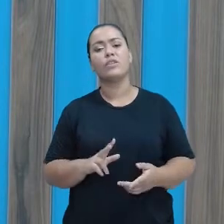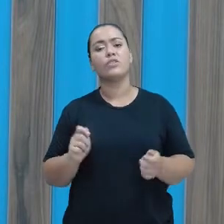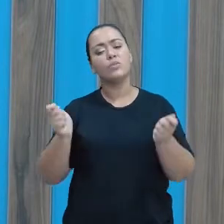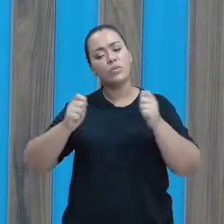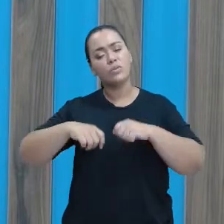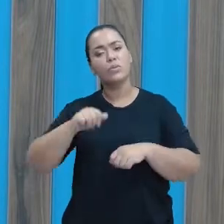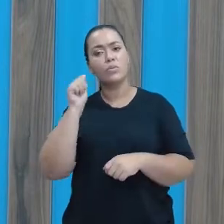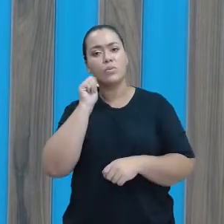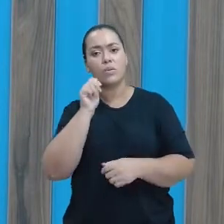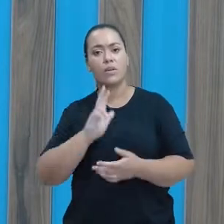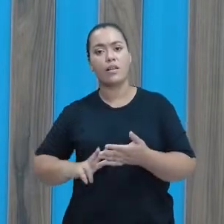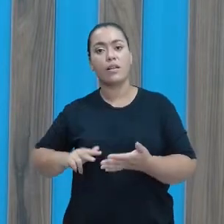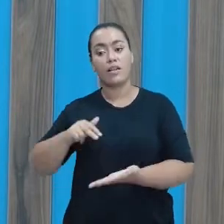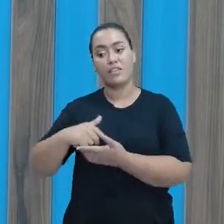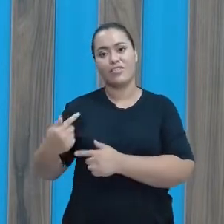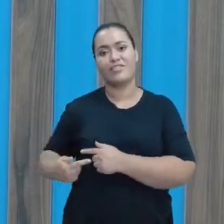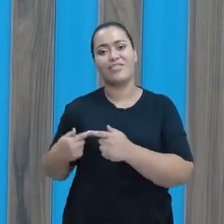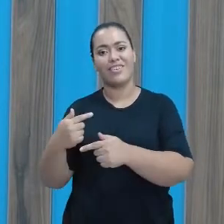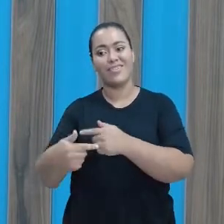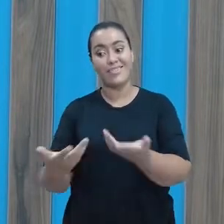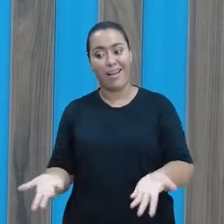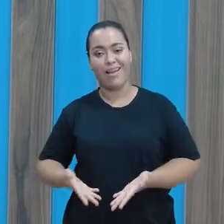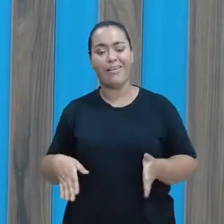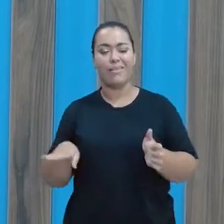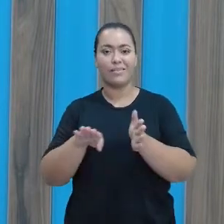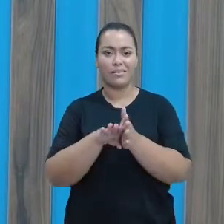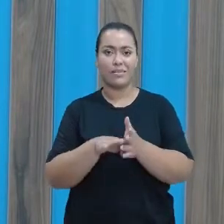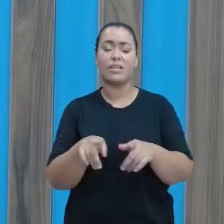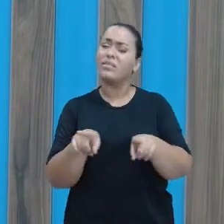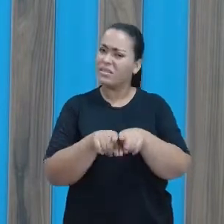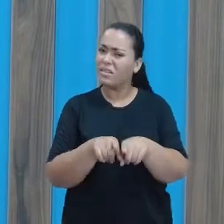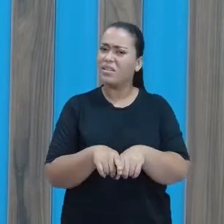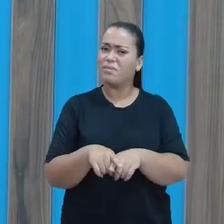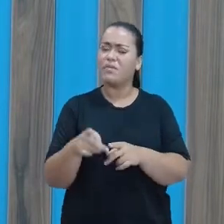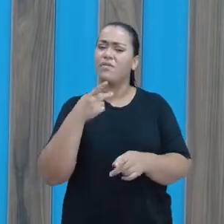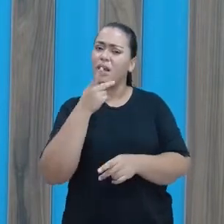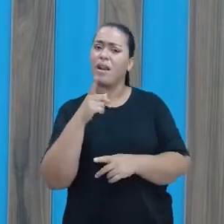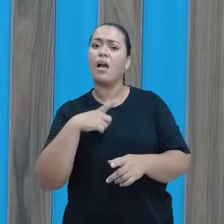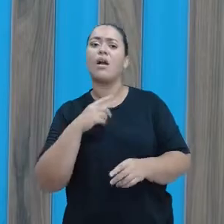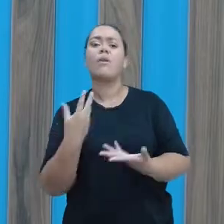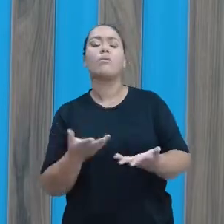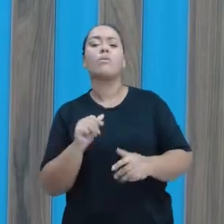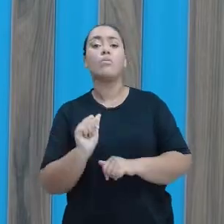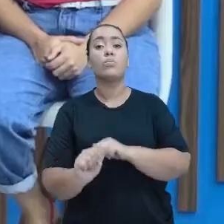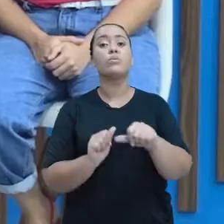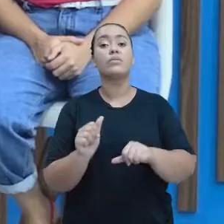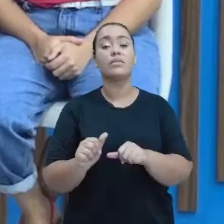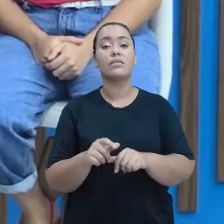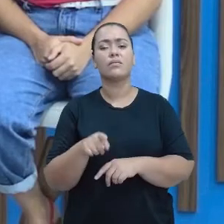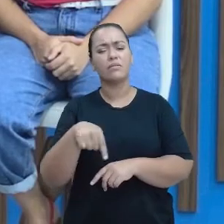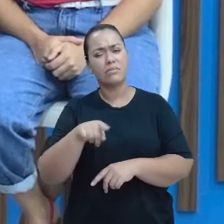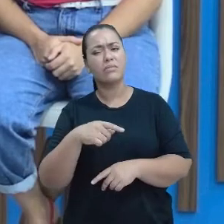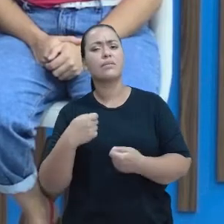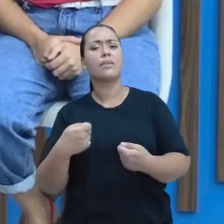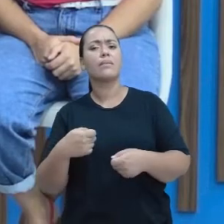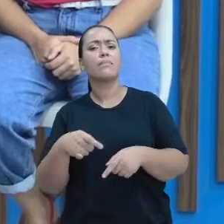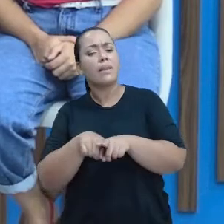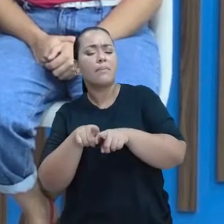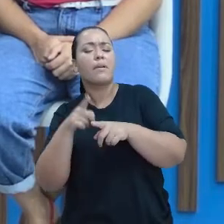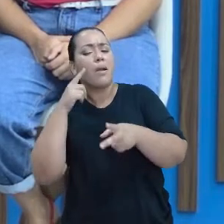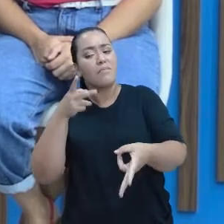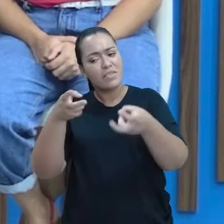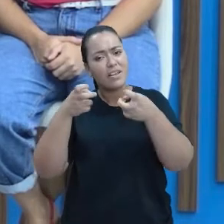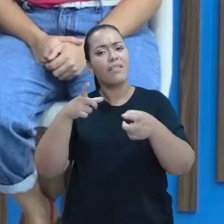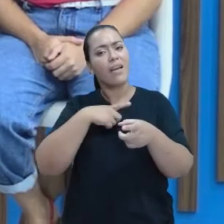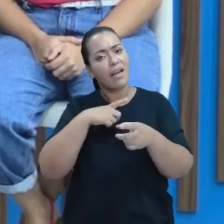possíveis para essa geração, né, que está chegando agora, e também falar um pouco sobre as mudanças, né, porque a gente também observa essas mudanças. Então, como é que